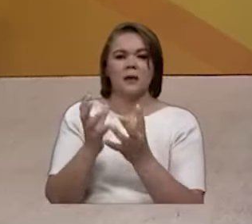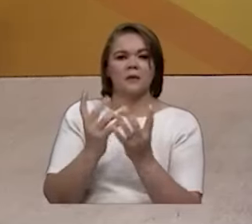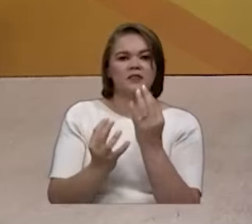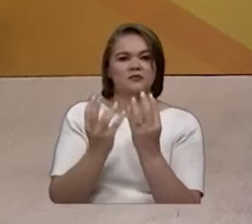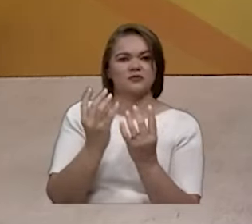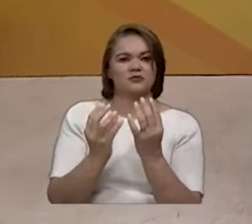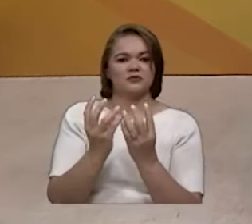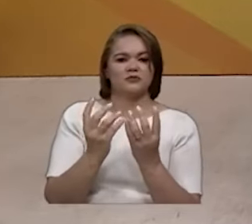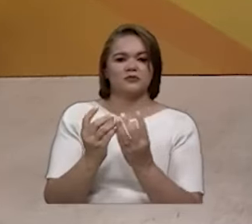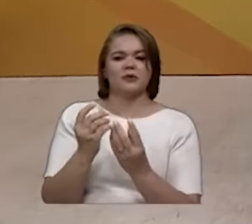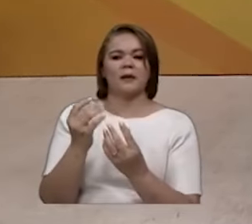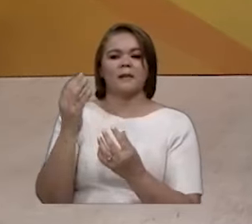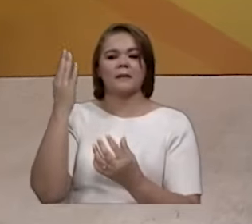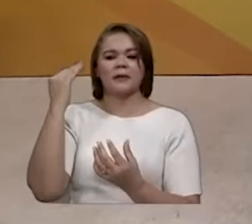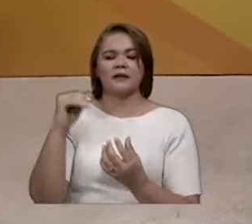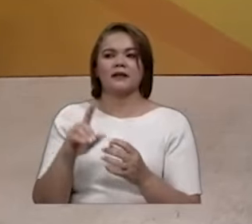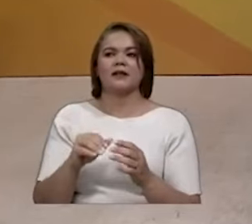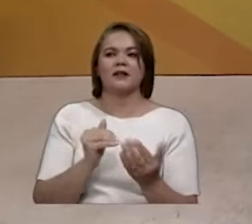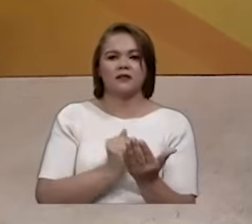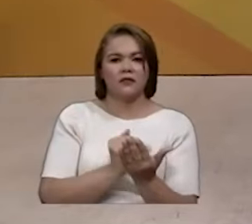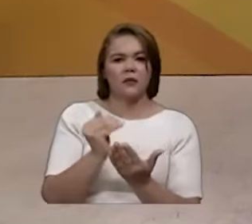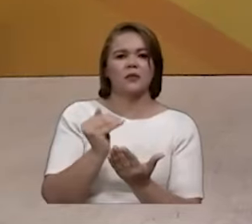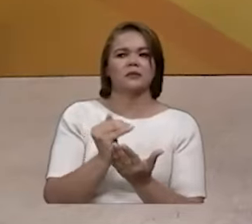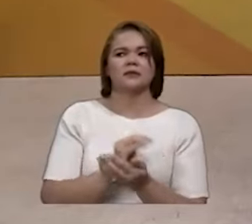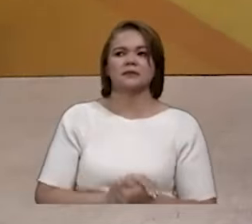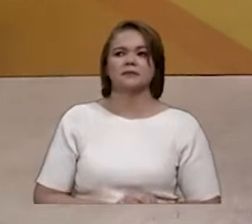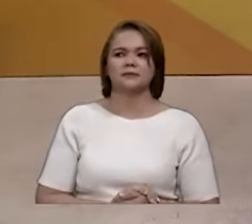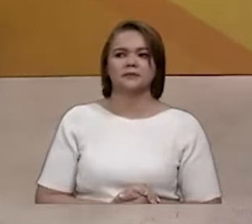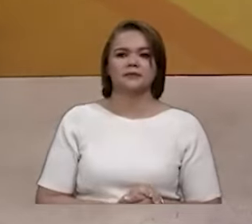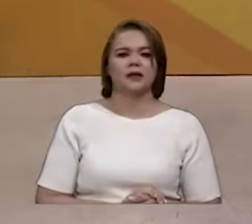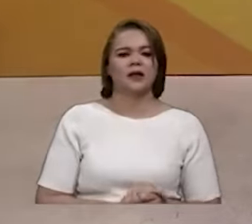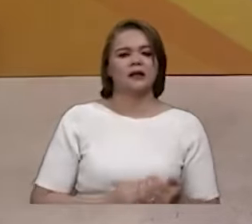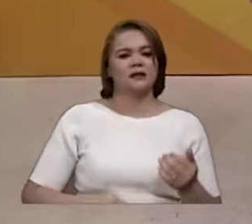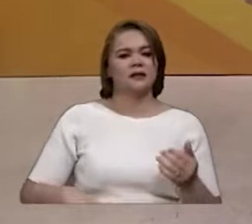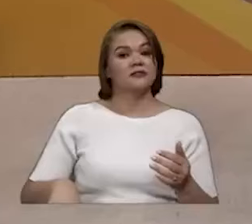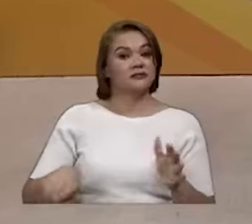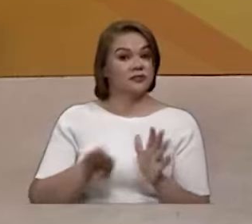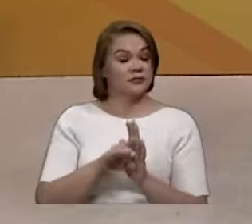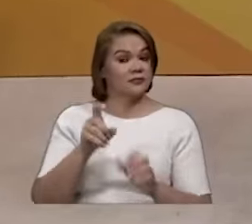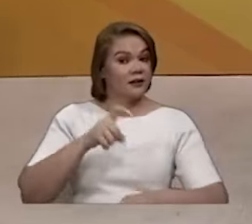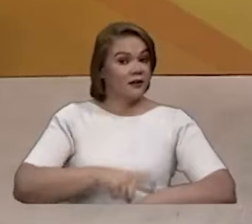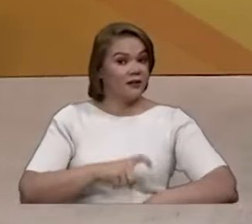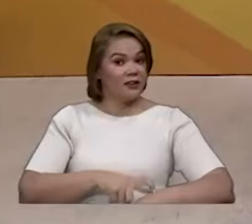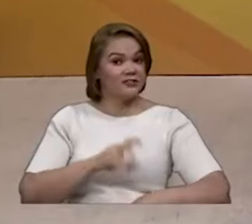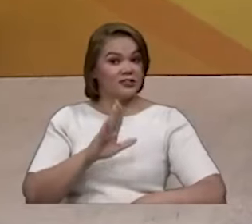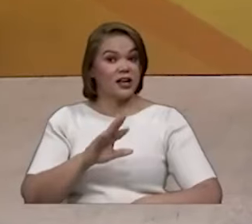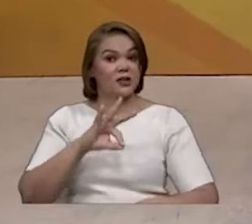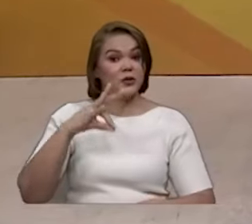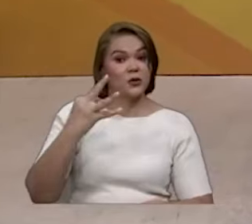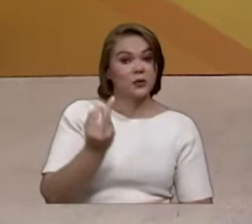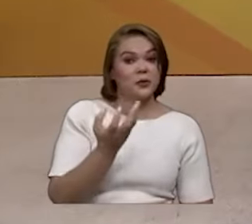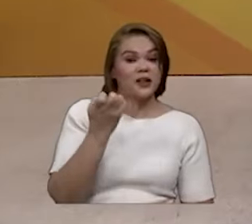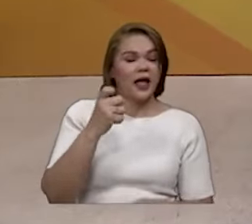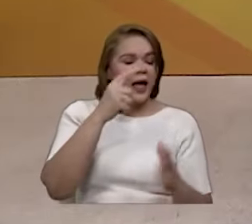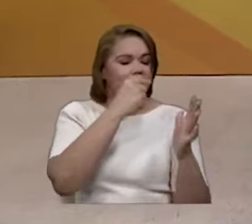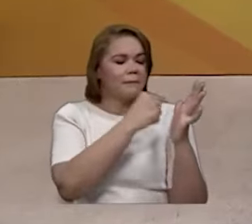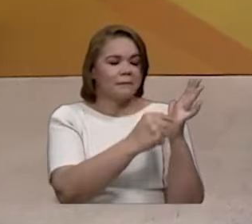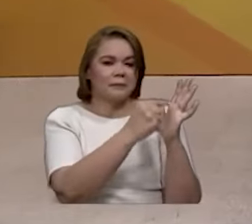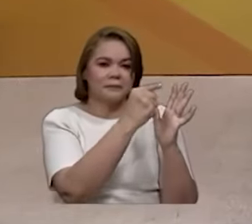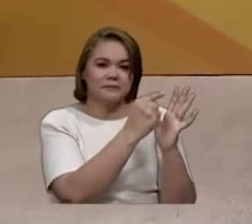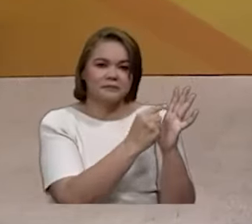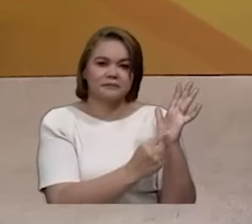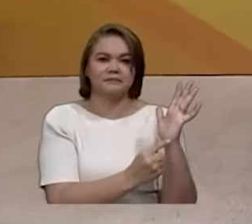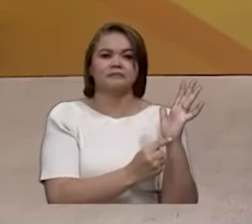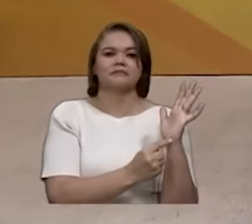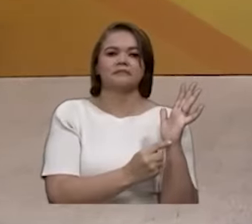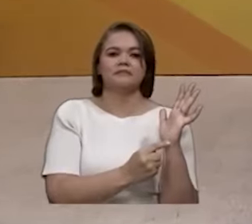pipocando e você ali, ó, na expectativa. Então, vambora, né? Eu acho, né? Tá chegando a hora. Todo mundo fica na expectativa de marcar, de estar ali,